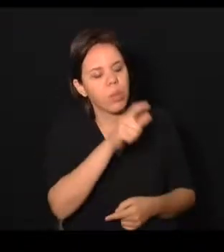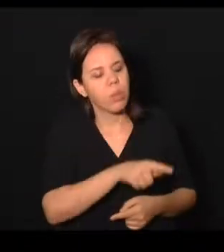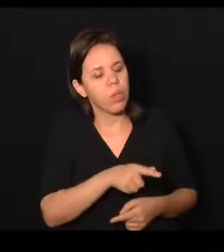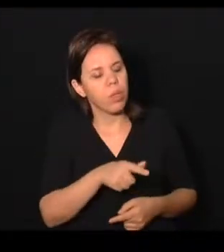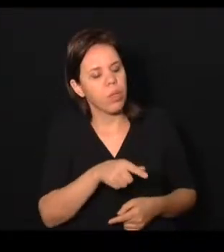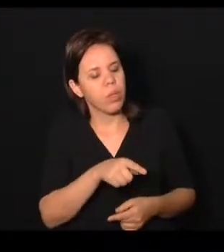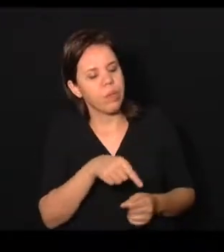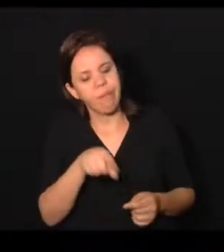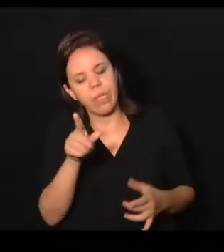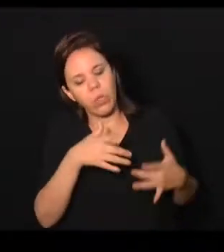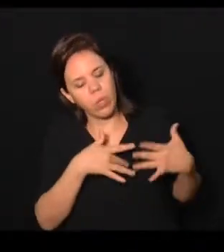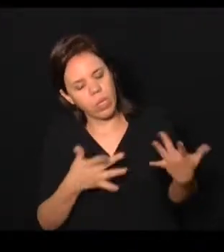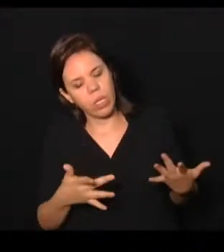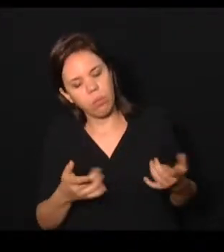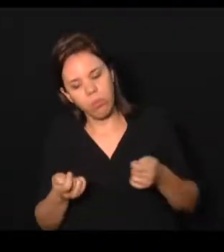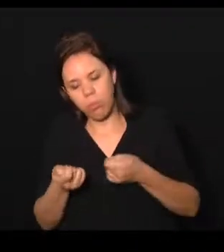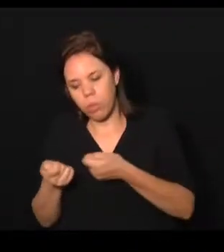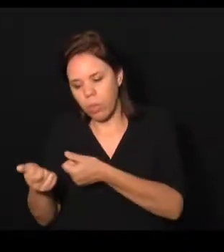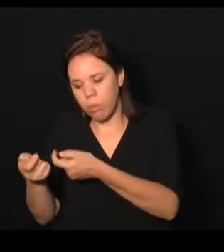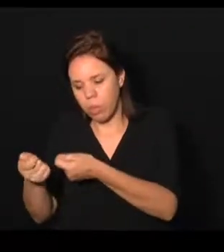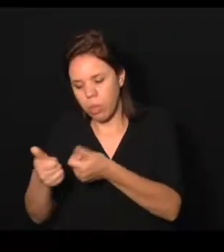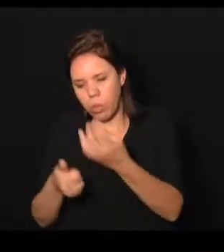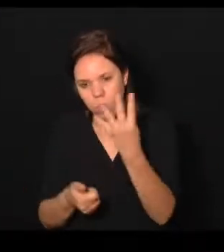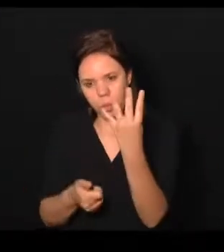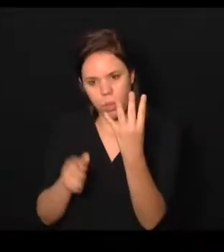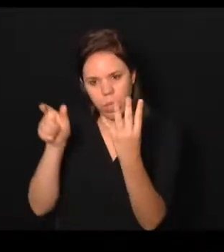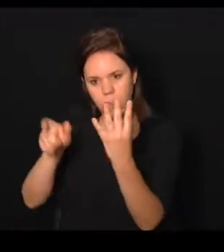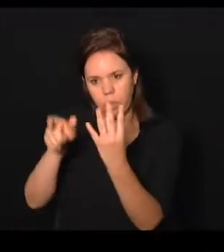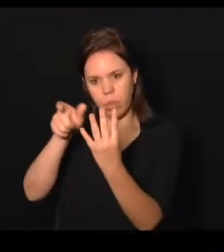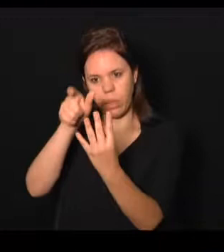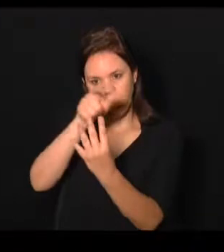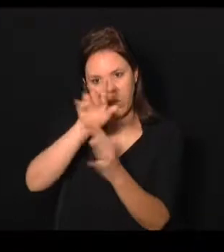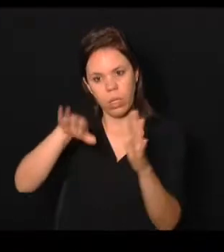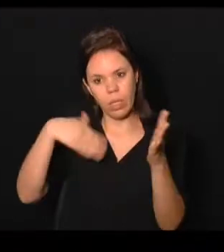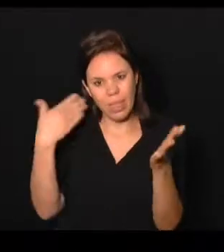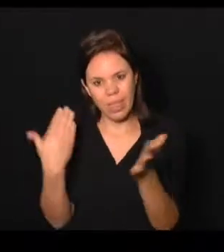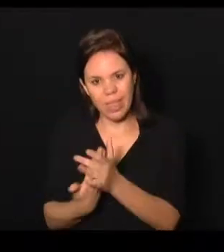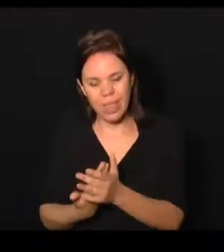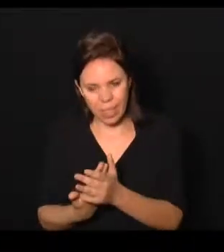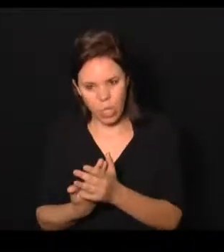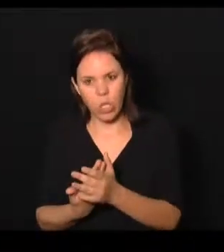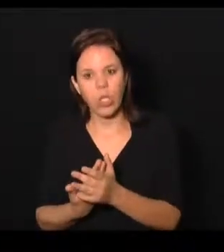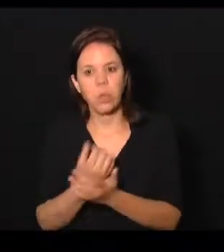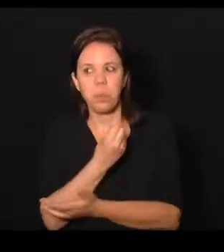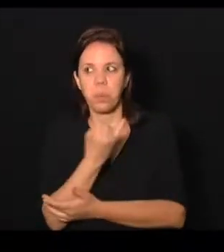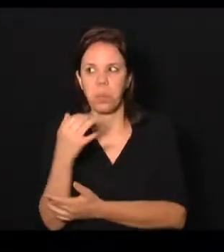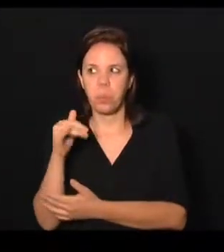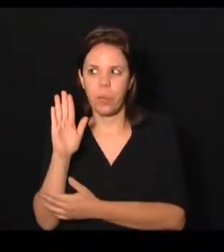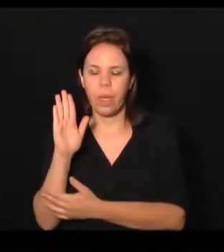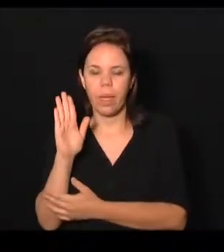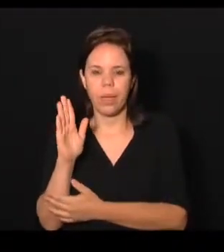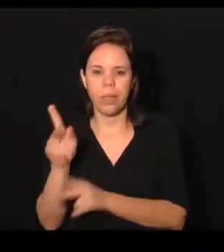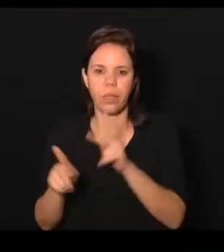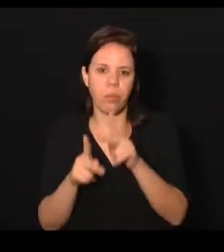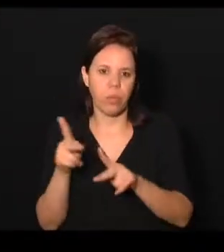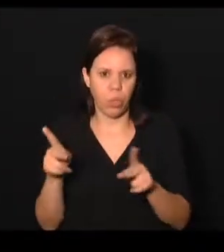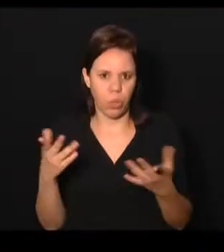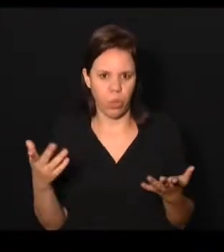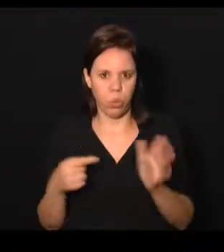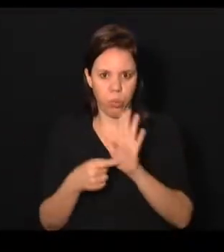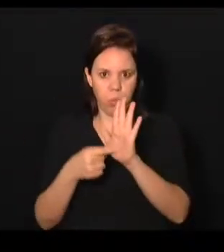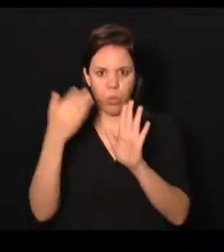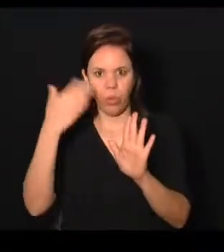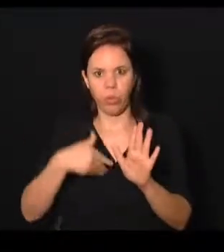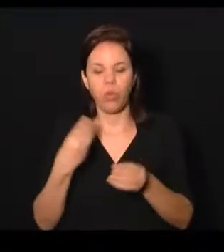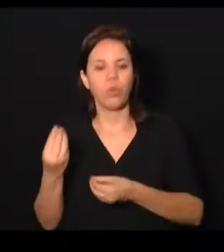na verdade, pode favorecer, no mínimo 4, mas que pode chegar até um número maior de pessoas. Então, ali a gente mostrando